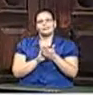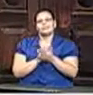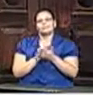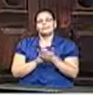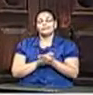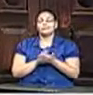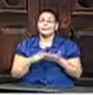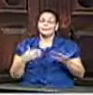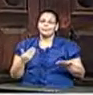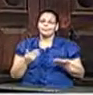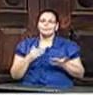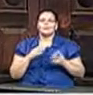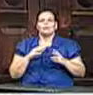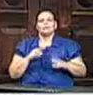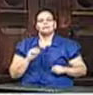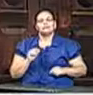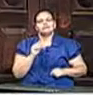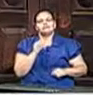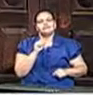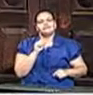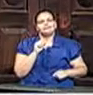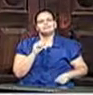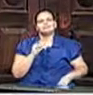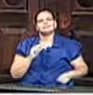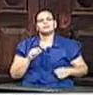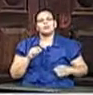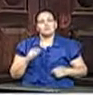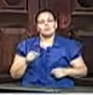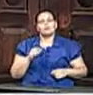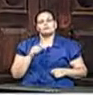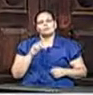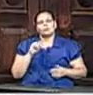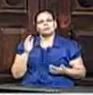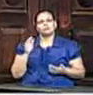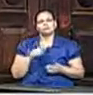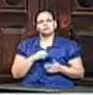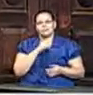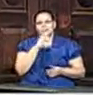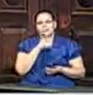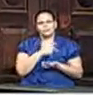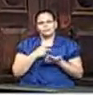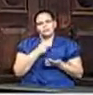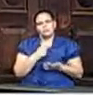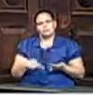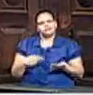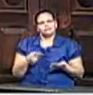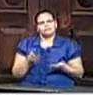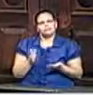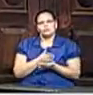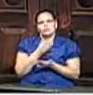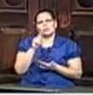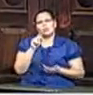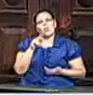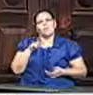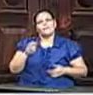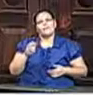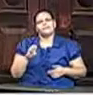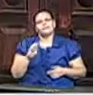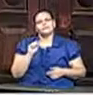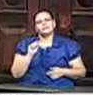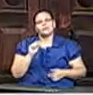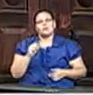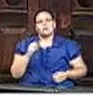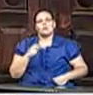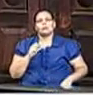tudo indica que o golpe ou a conspiração que levou